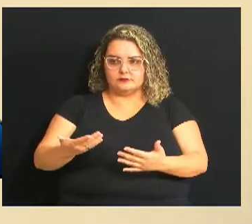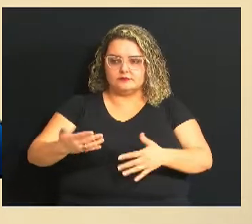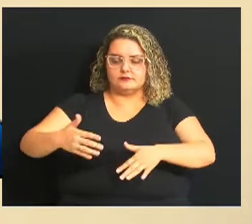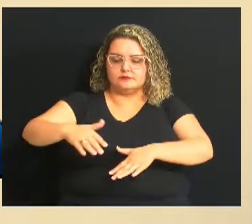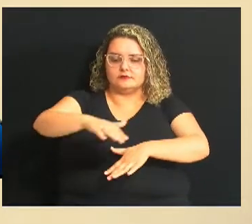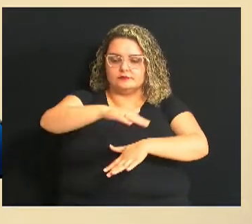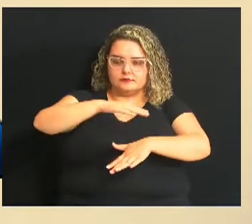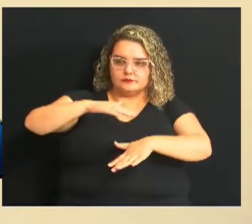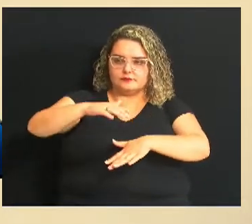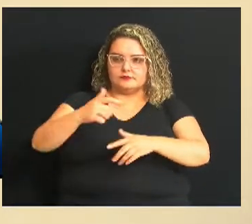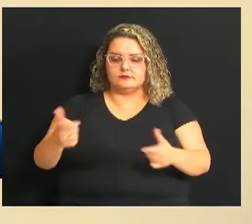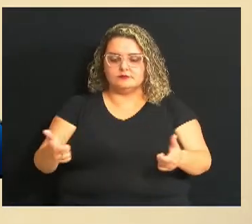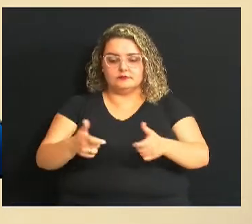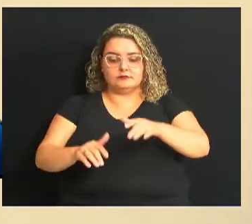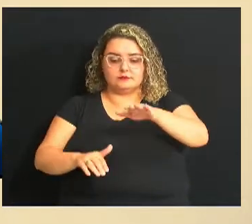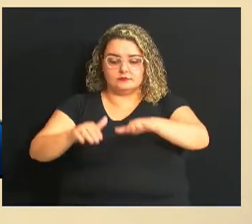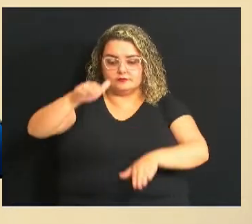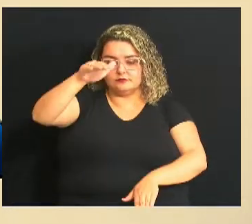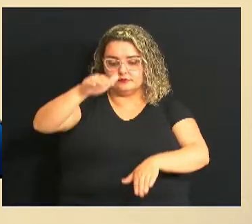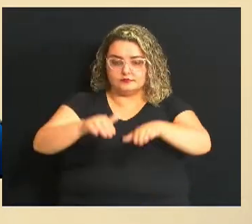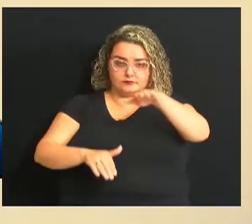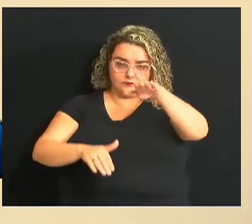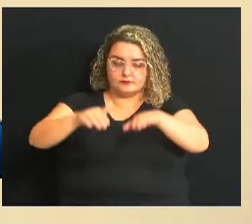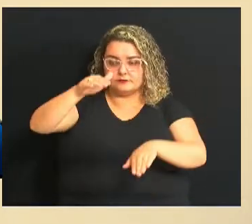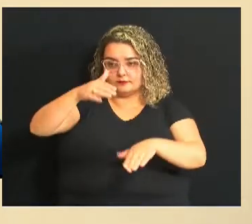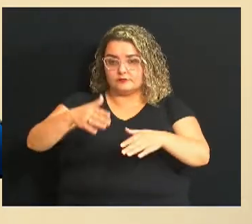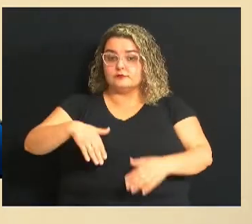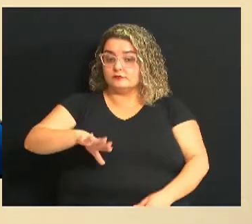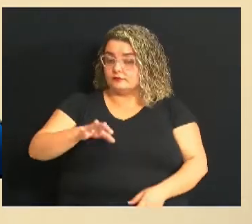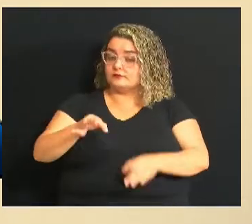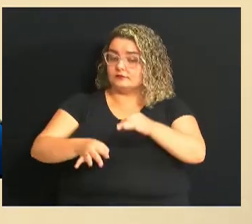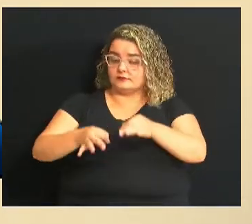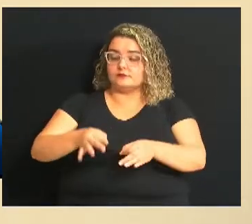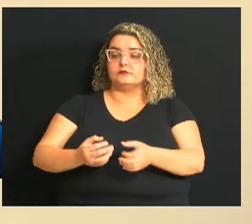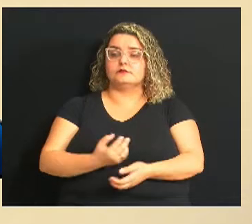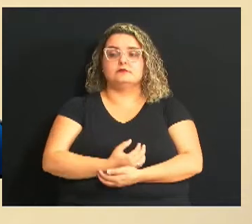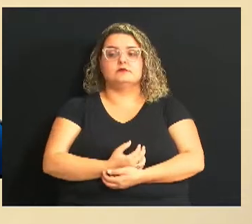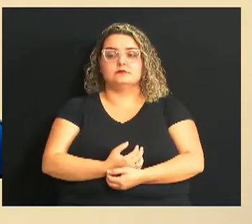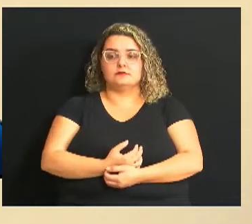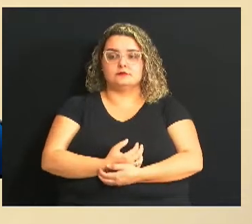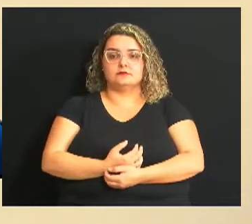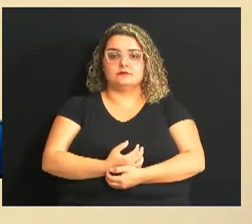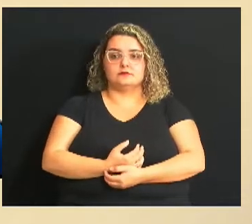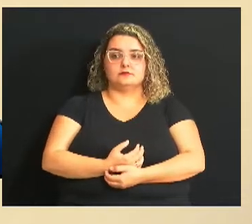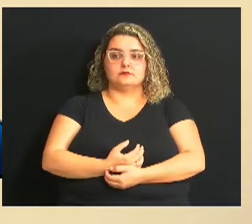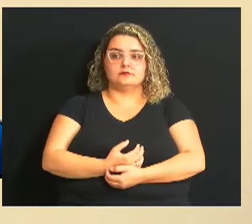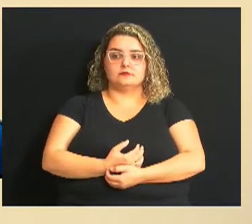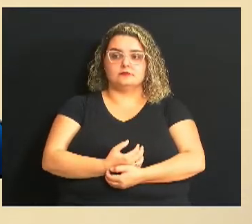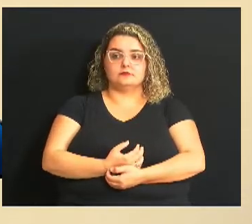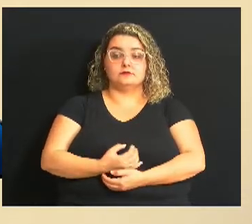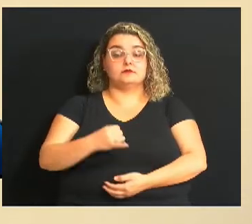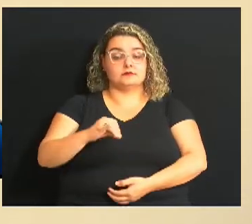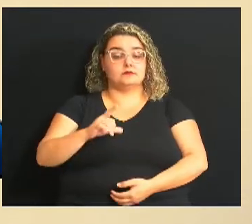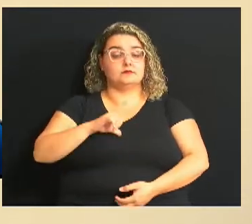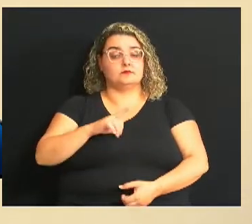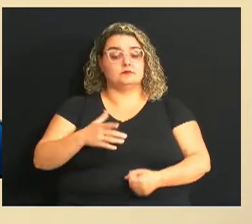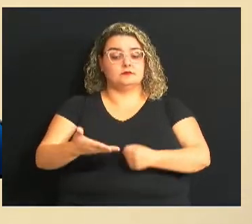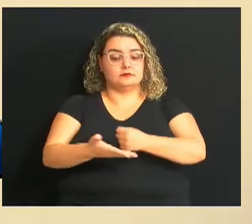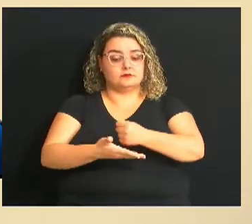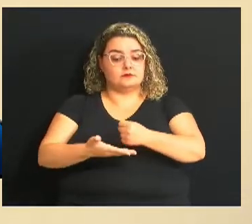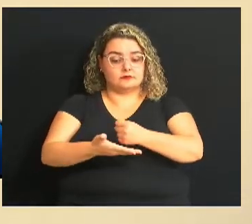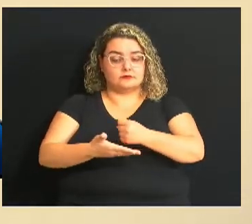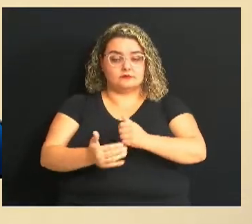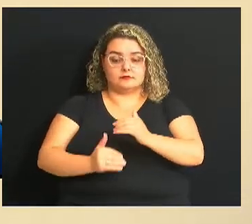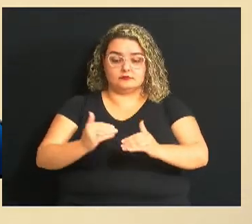menos desigual, mais justo, se a gente realmente tiver como um dos pilares do desenvolvimento